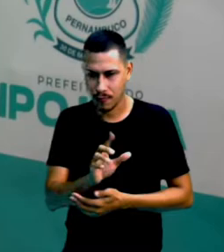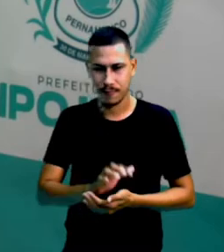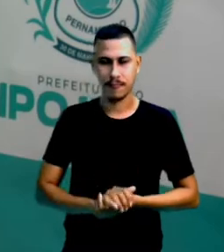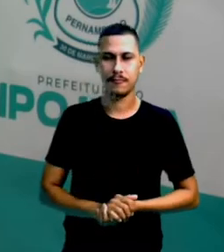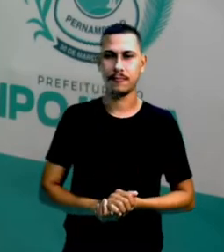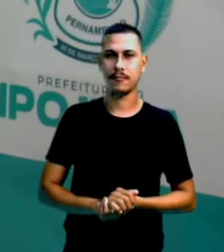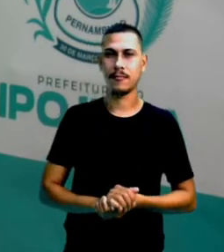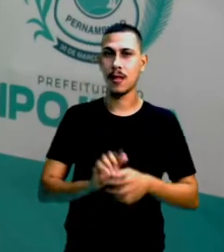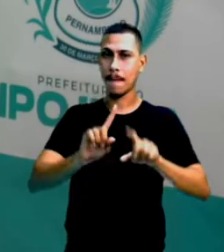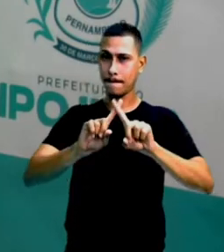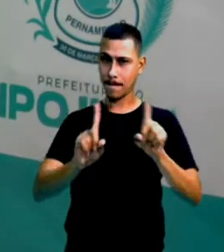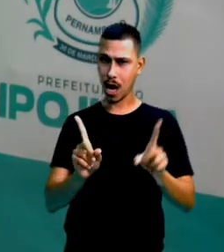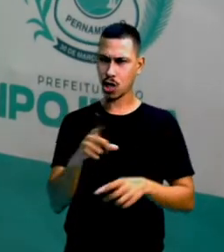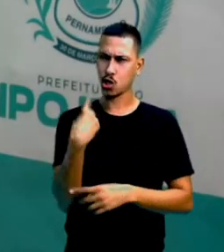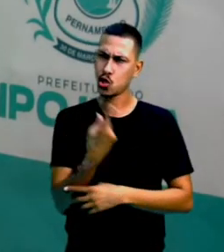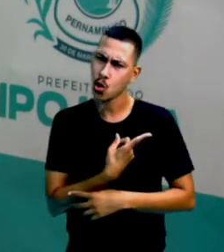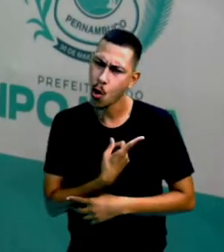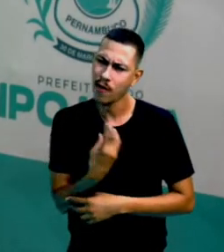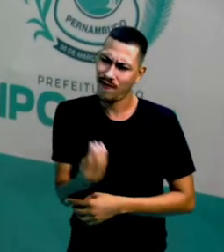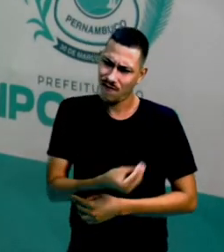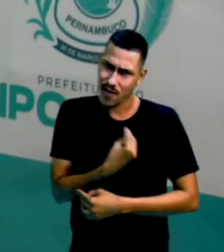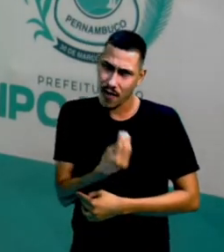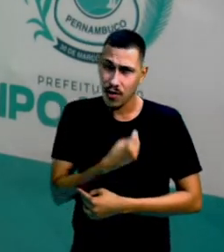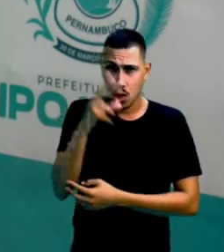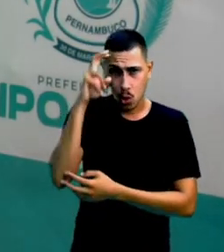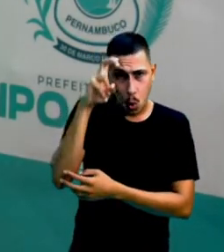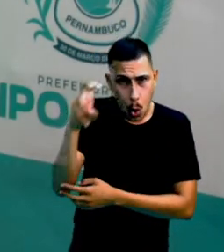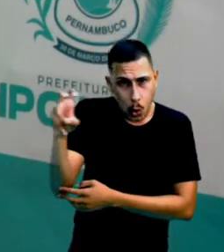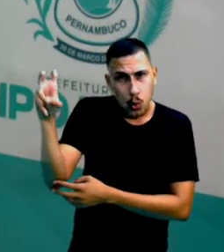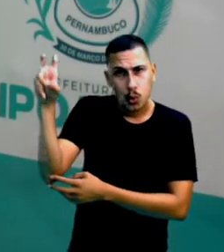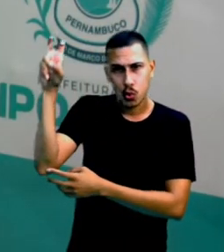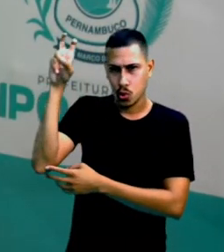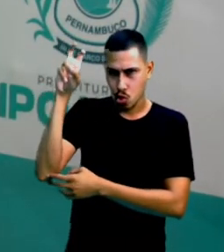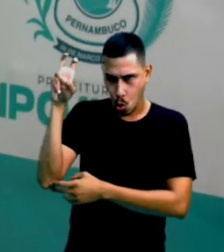é mas nós vivemos a cultura patriarcal